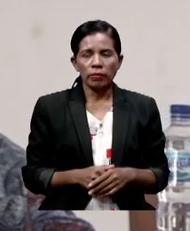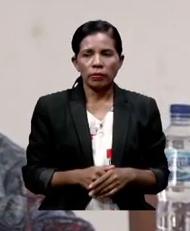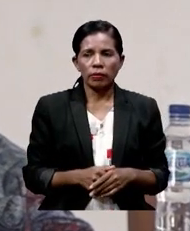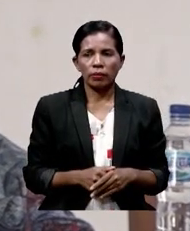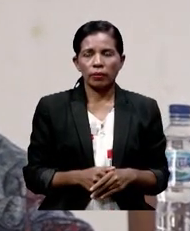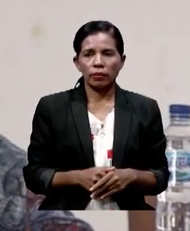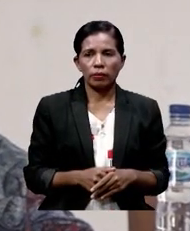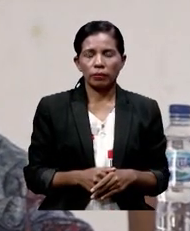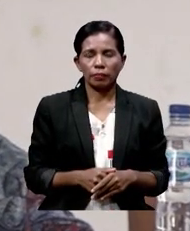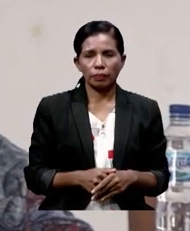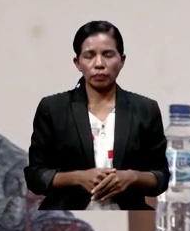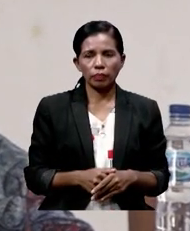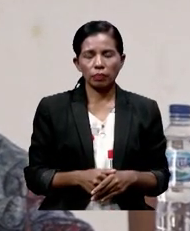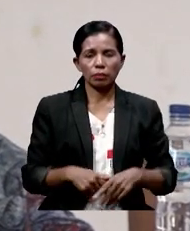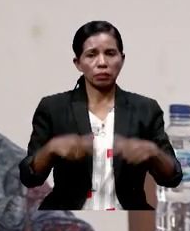Ódio para a